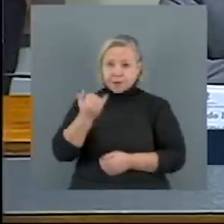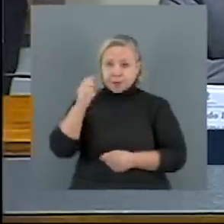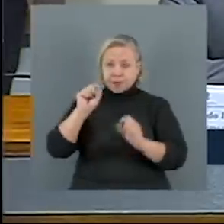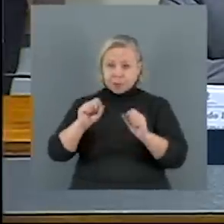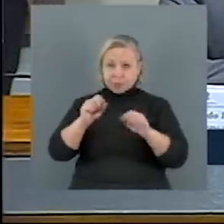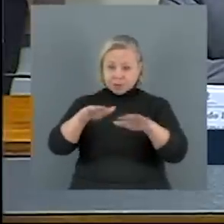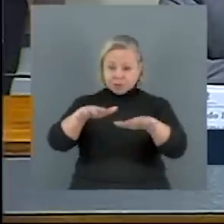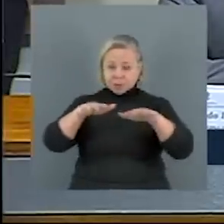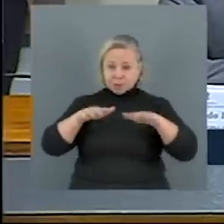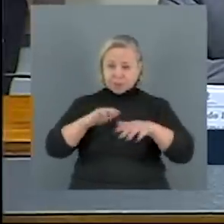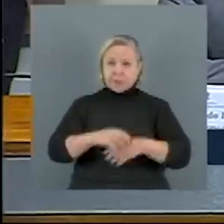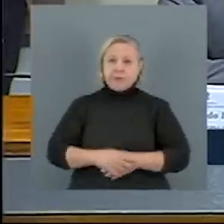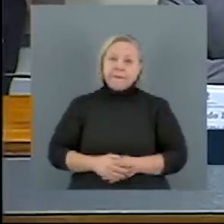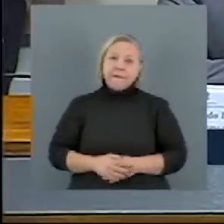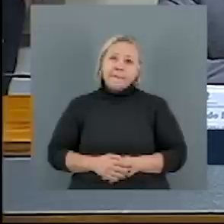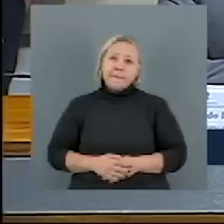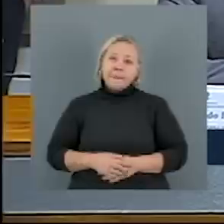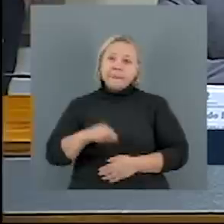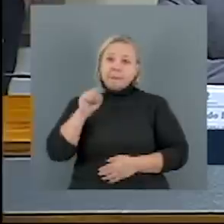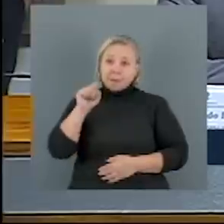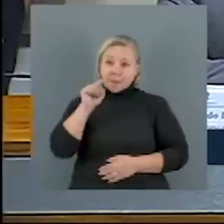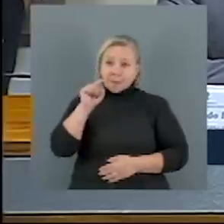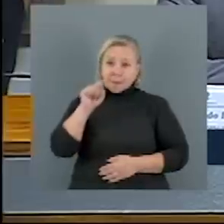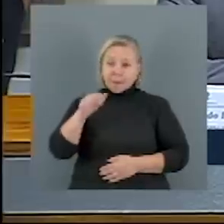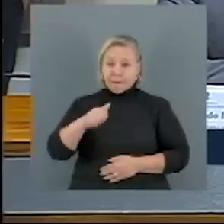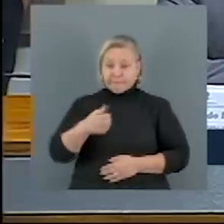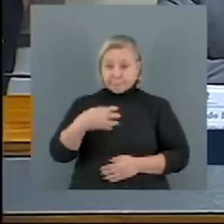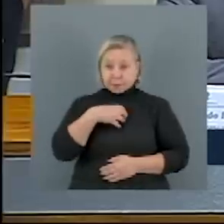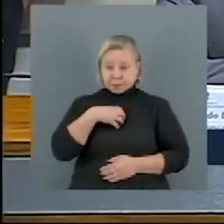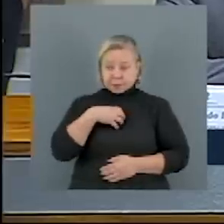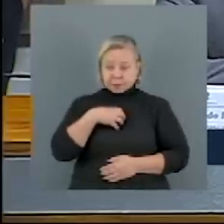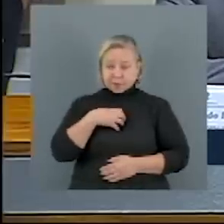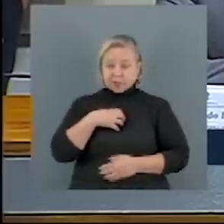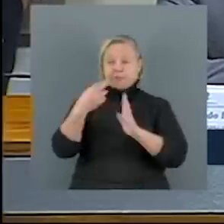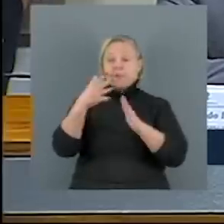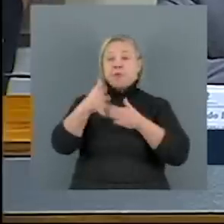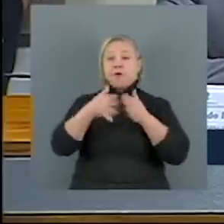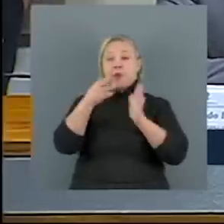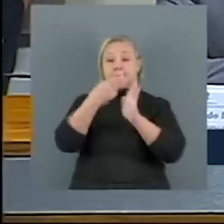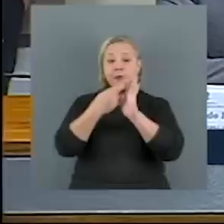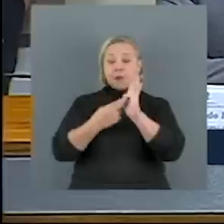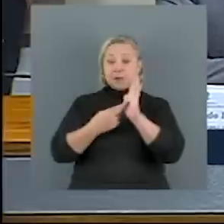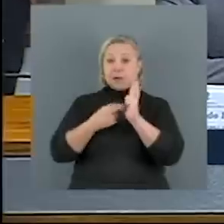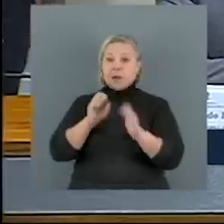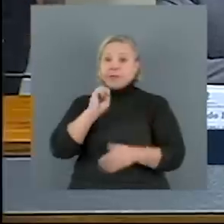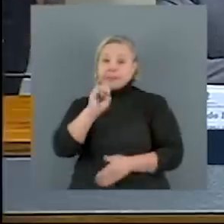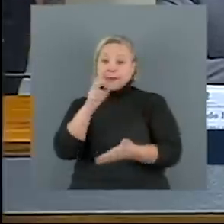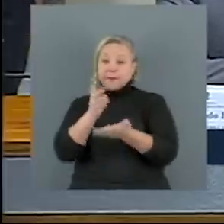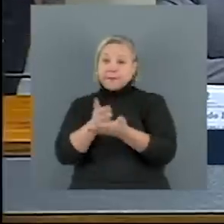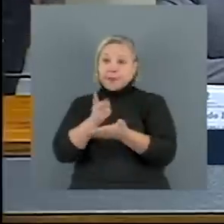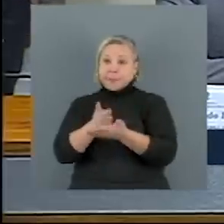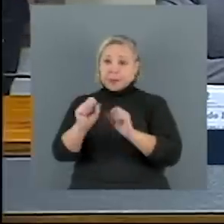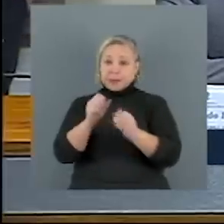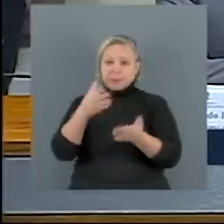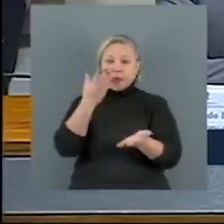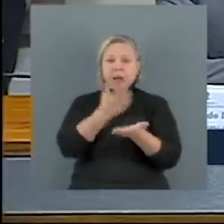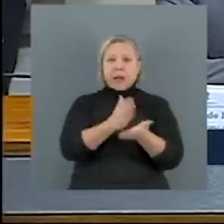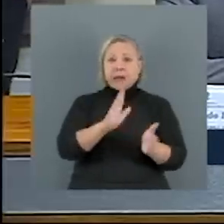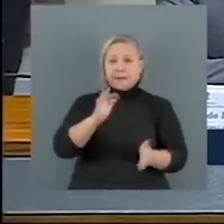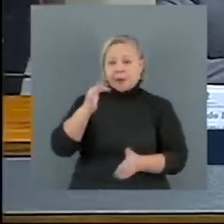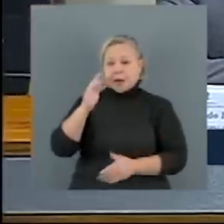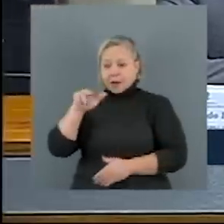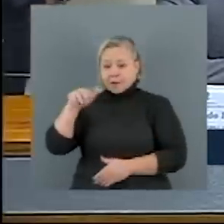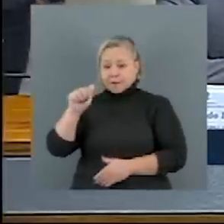Nesse mesmo sentido do deputado Danilo Fortes, primeiro pedi um esclarecimento ao relator se permanece o dispositivo que extingue a FUNASA ou se ele